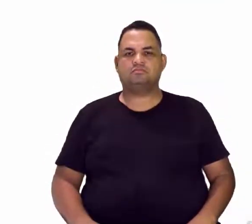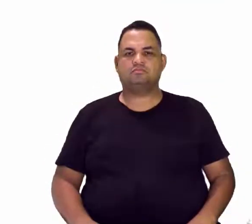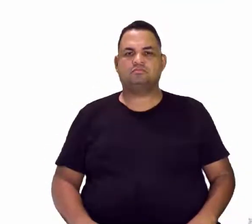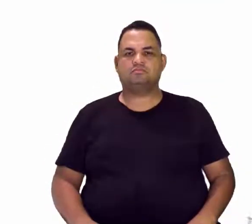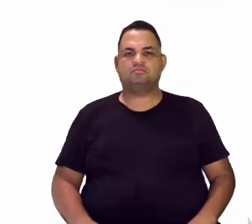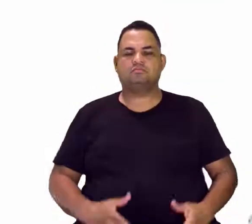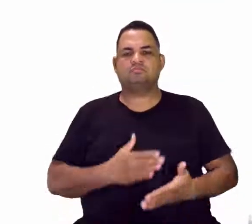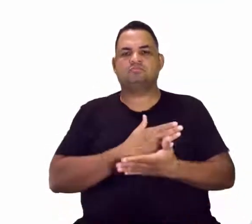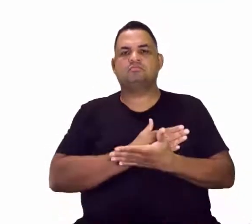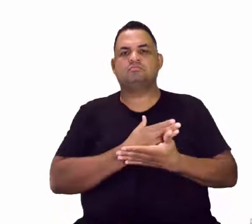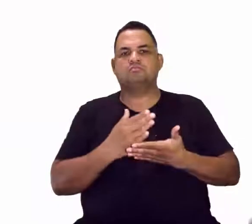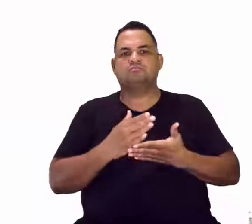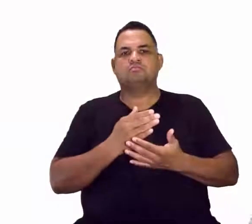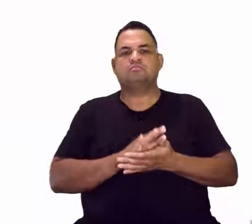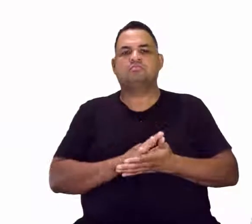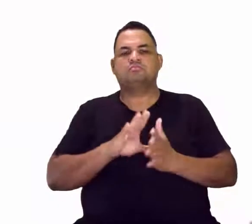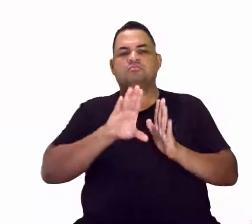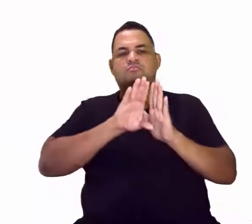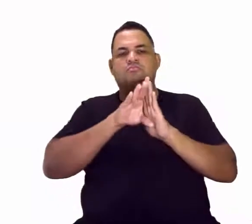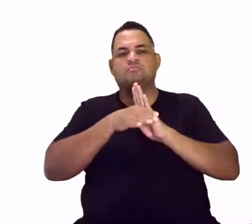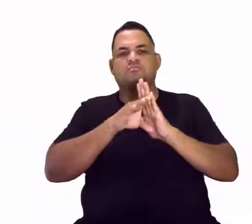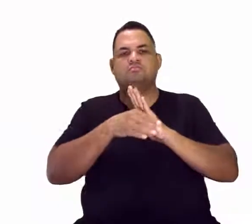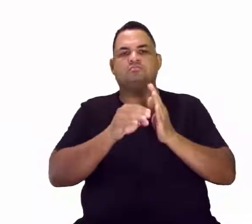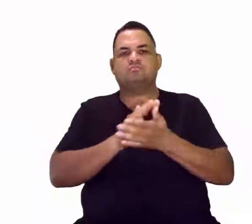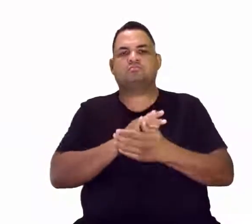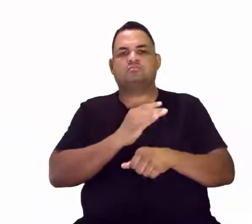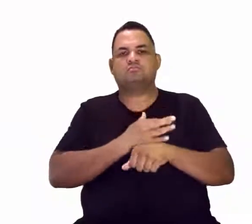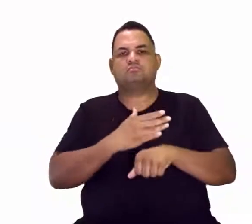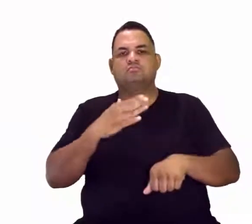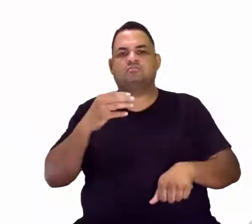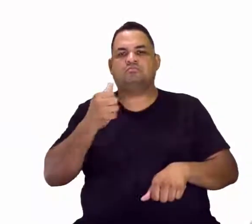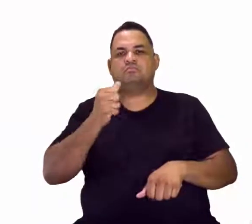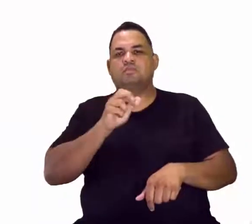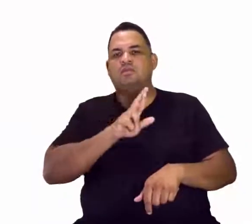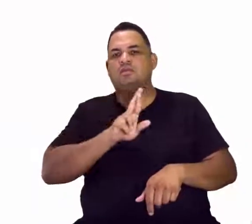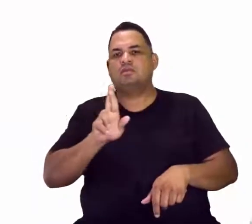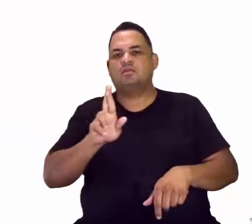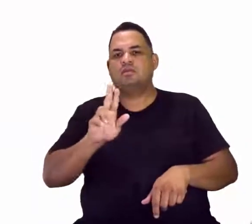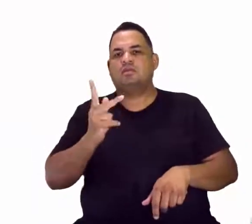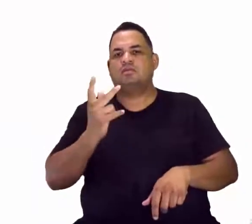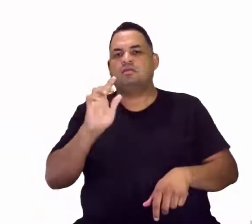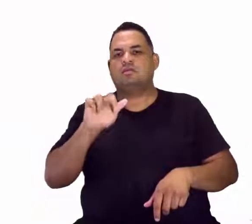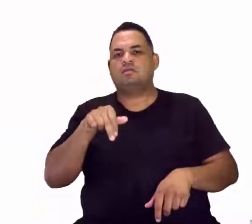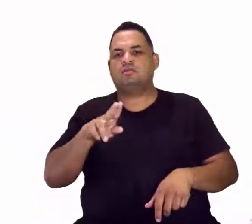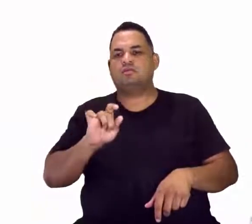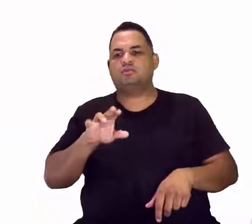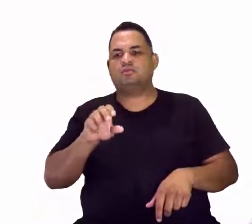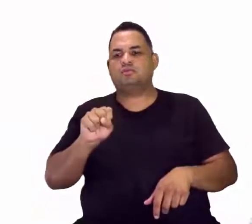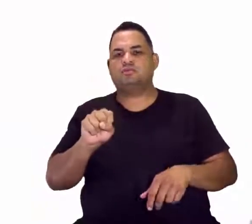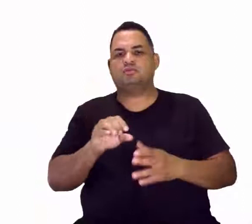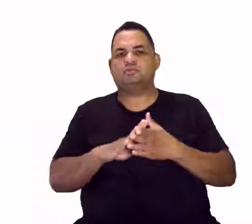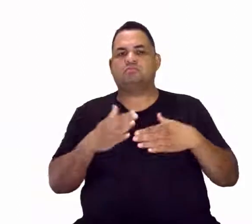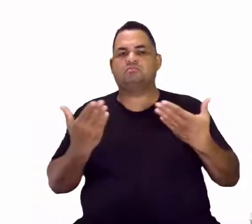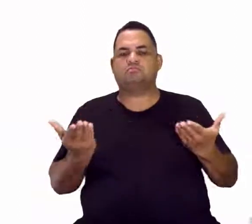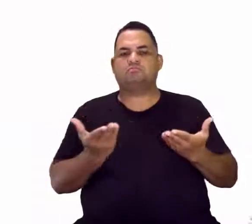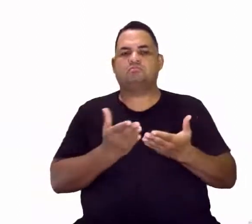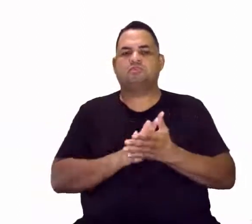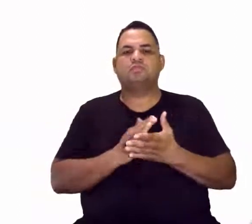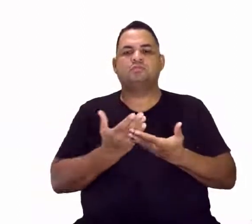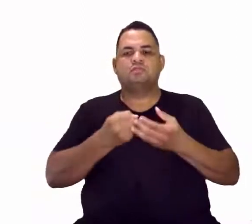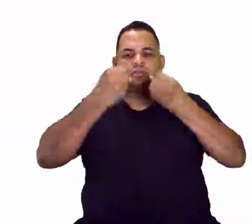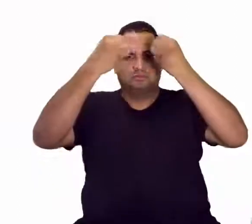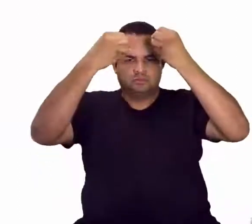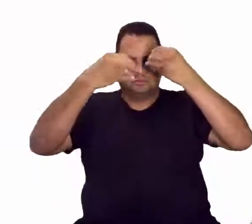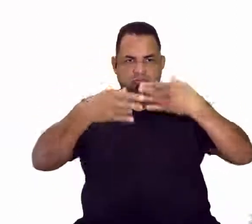vamos começar abordando o conceito de ácido de Arrhenius. Nós já trabalhamos o conceito